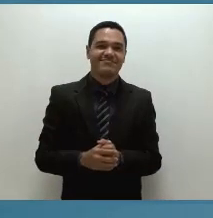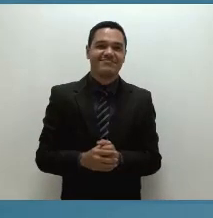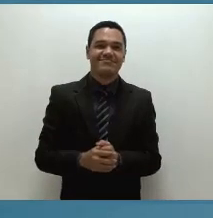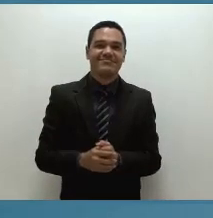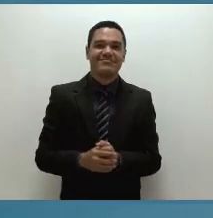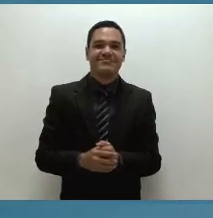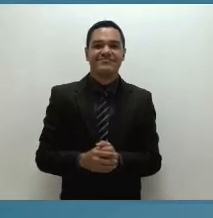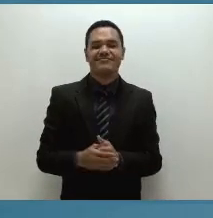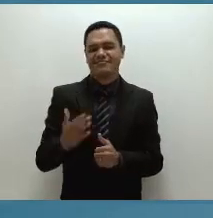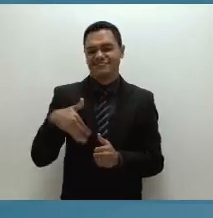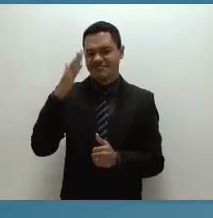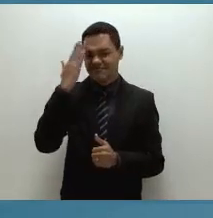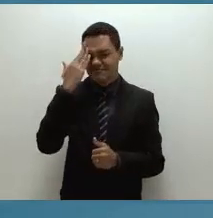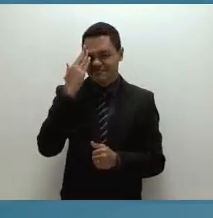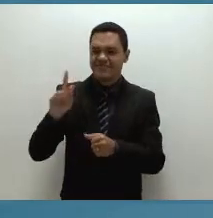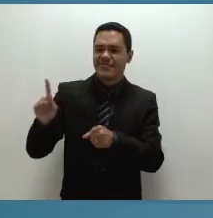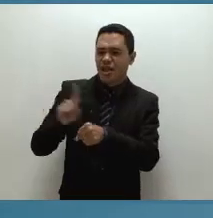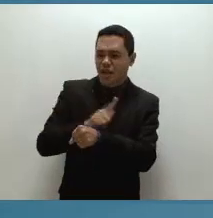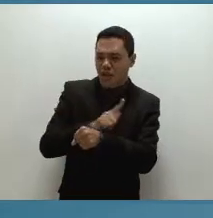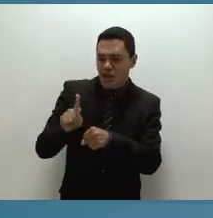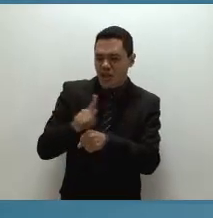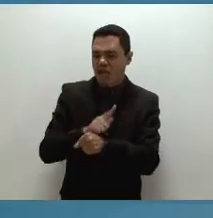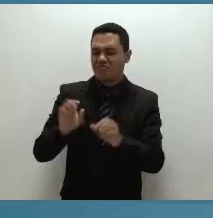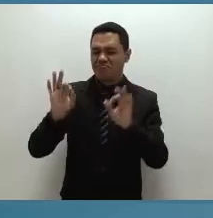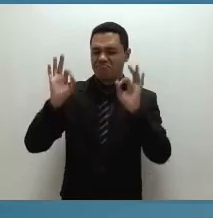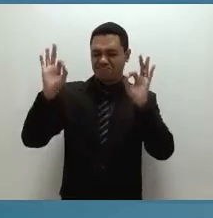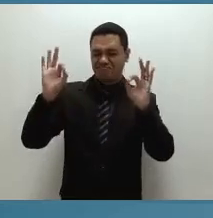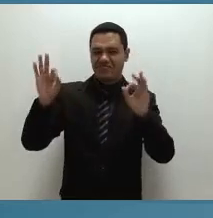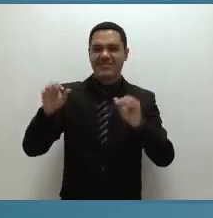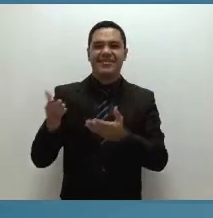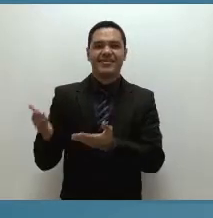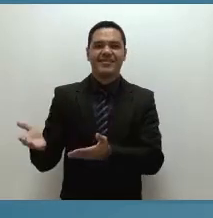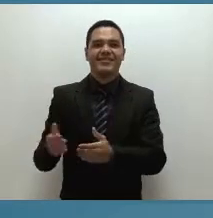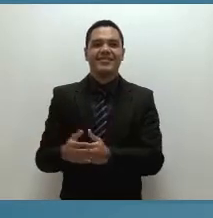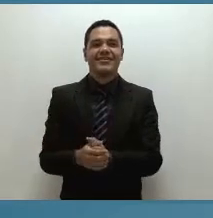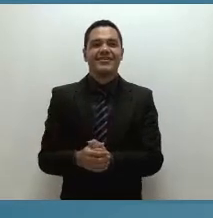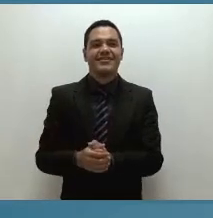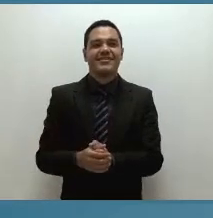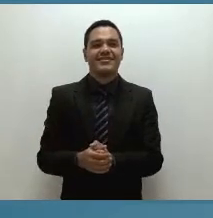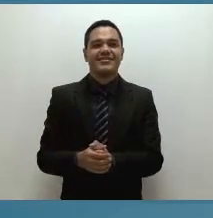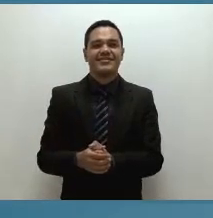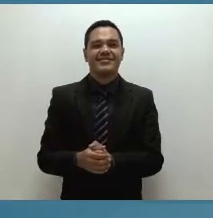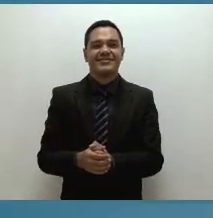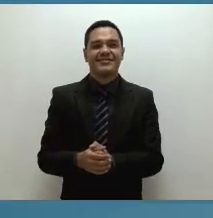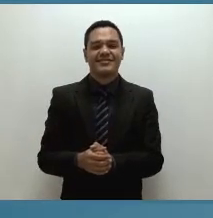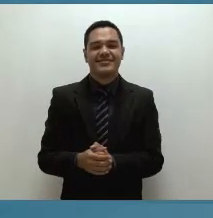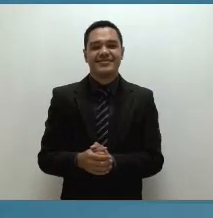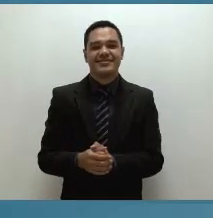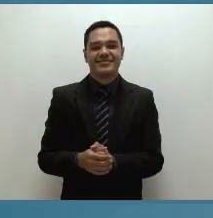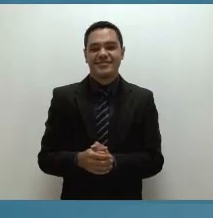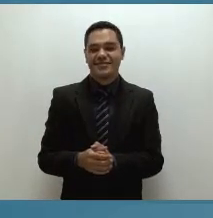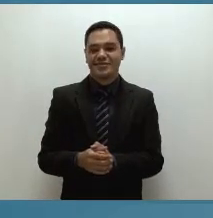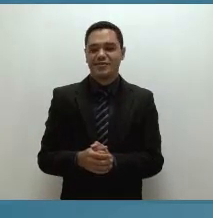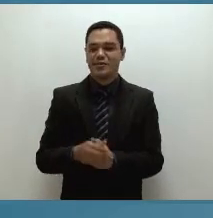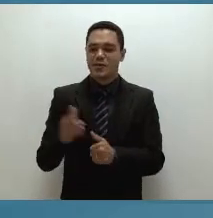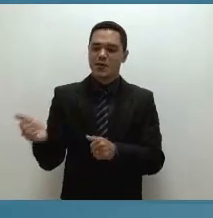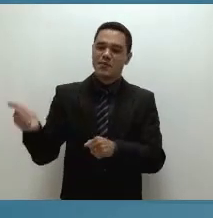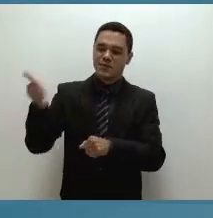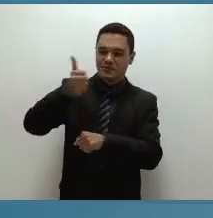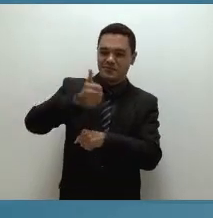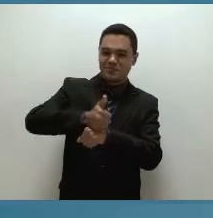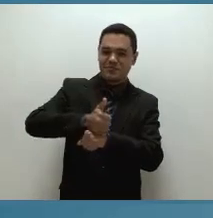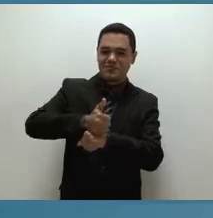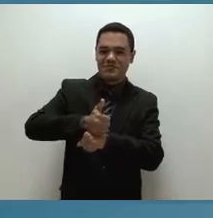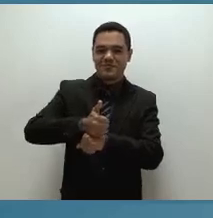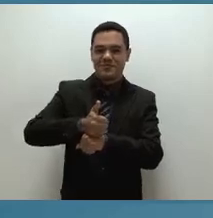boa gestão na corregedoria. Em especial, porque o senhor vem de uma aldeia,